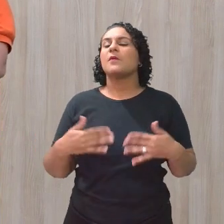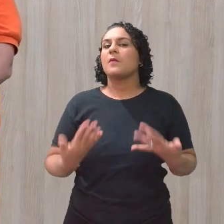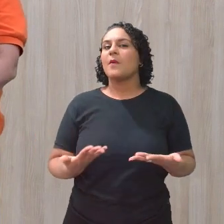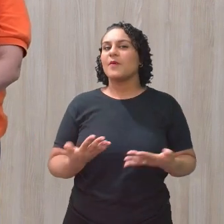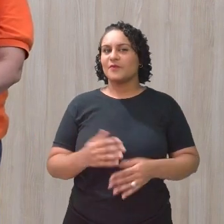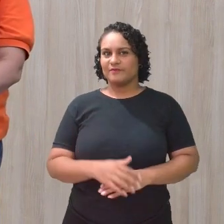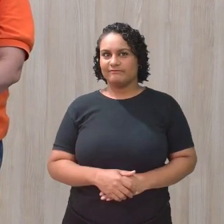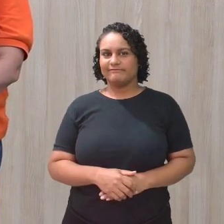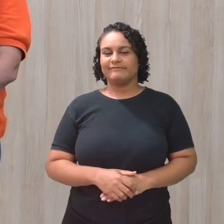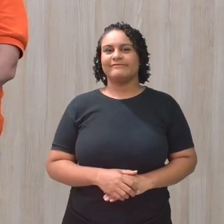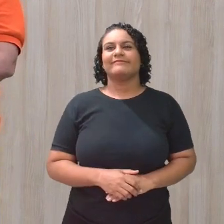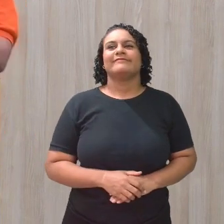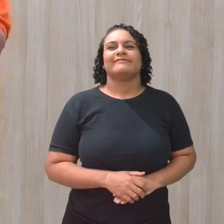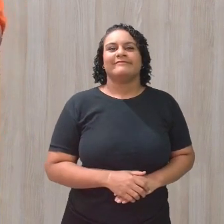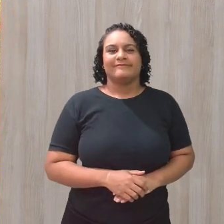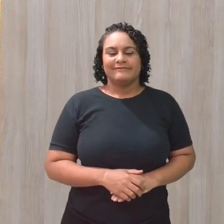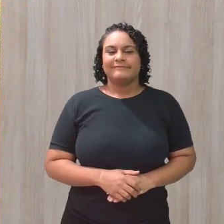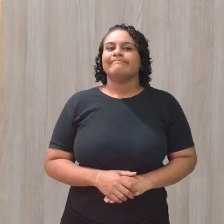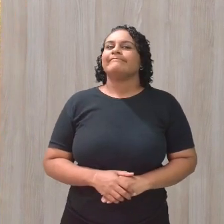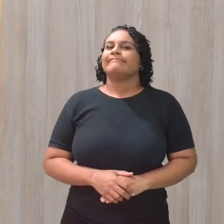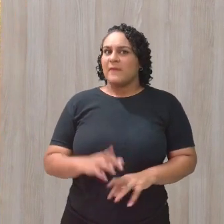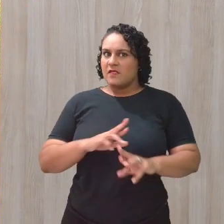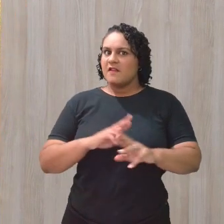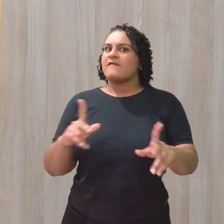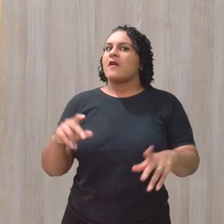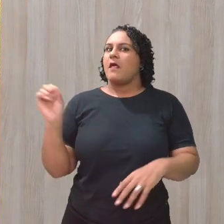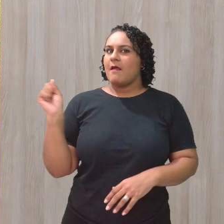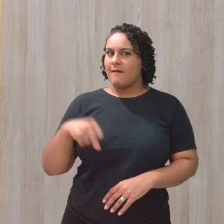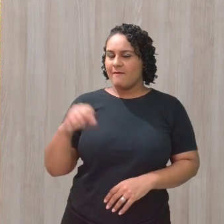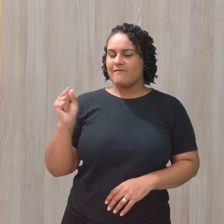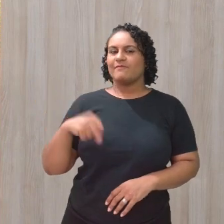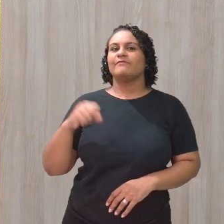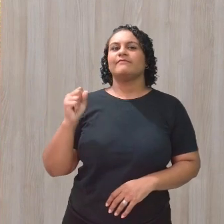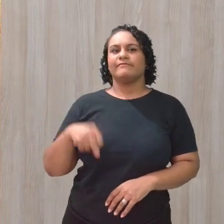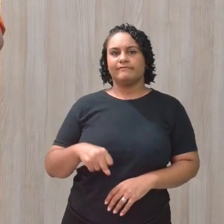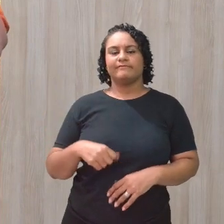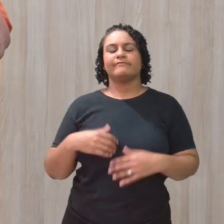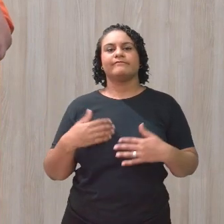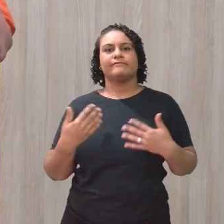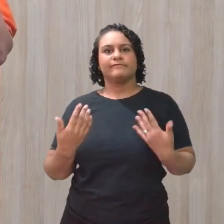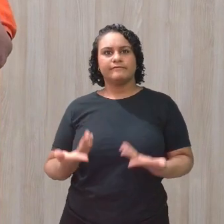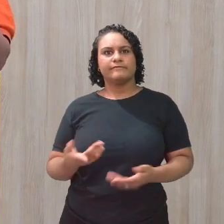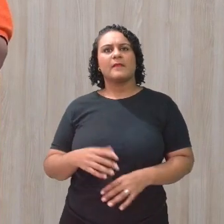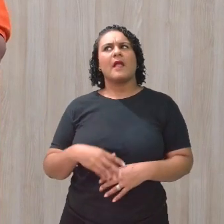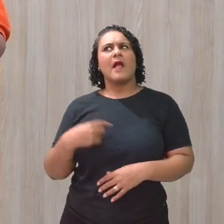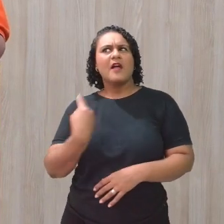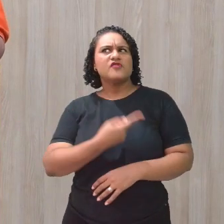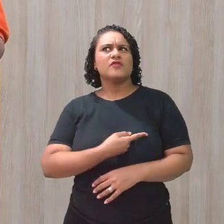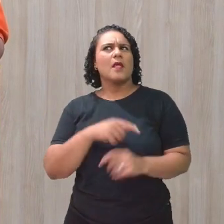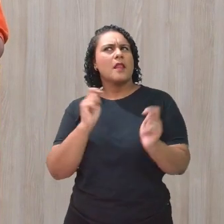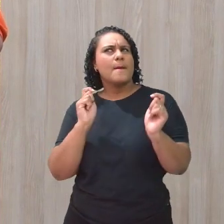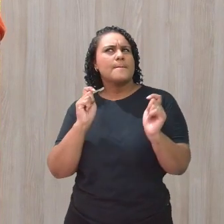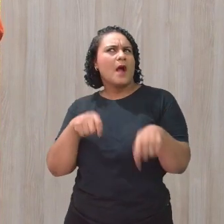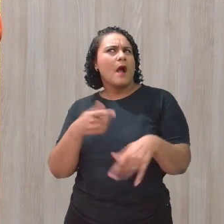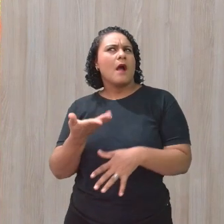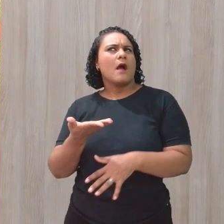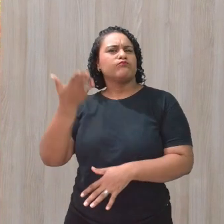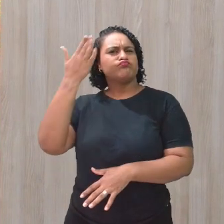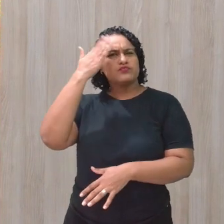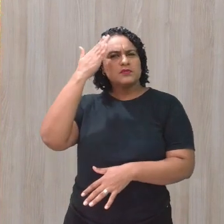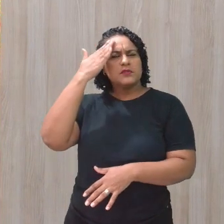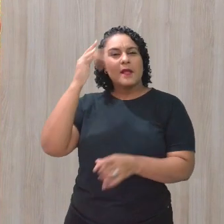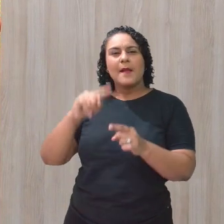acham? Sim. E há muita diferença, tá? É compreensível, mas existe uma diferença, um